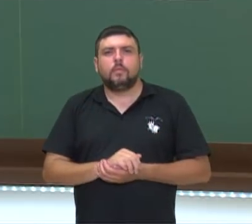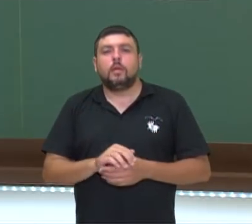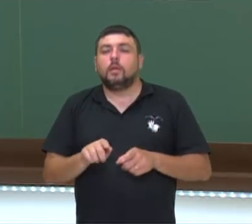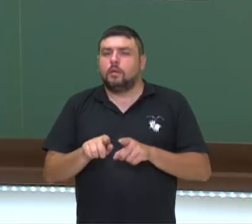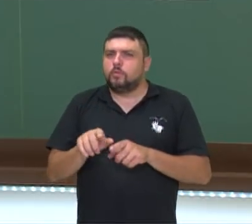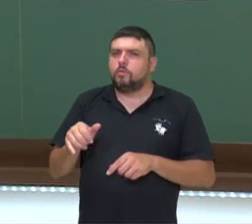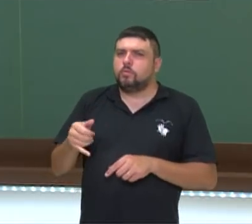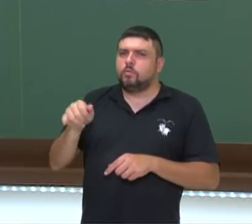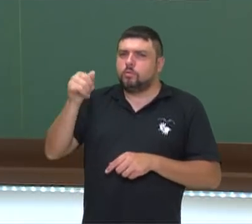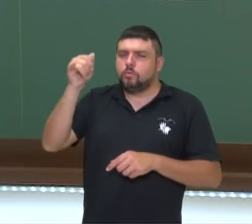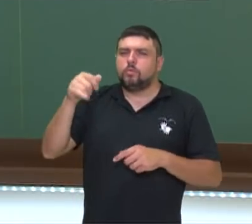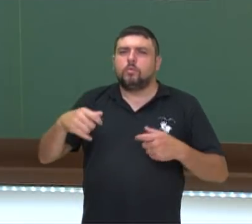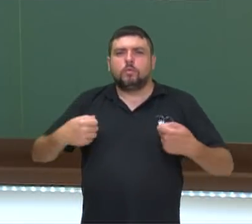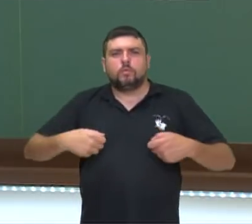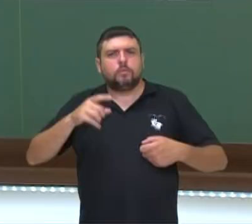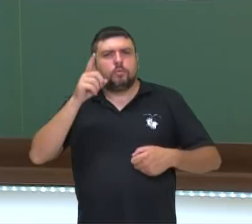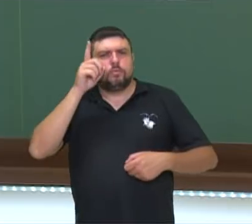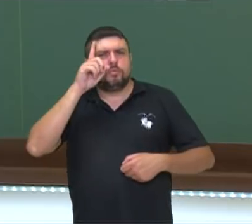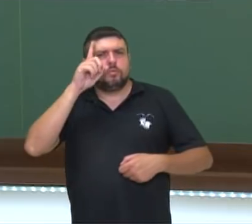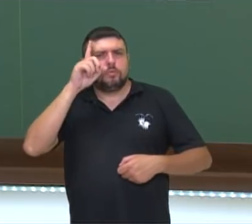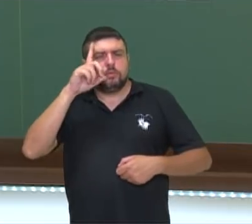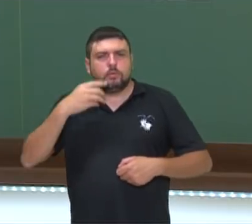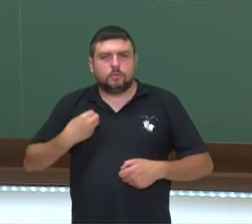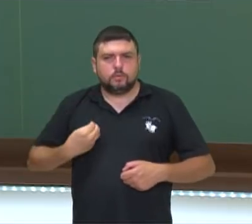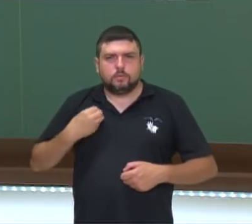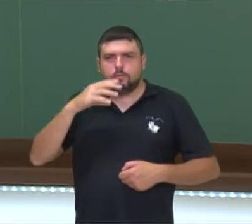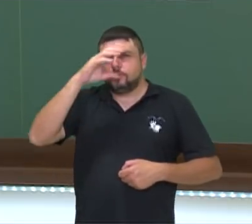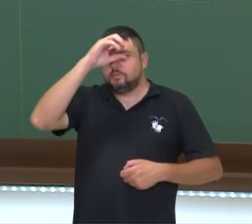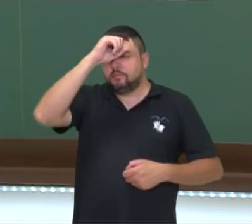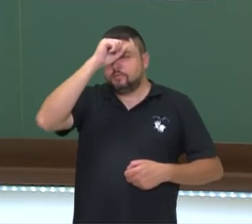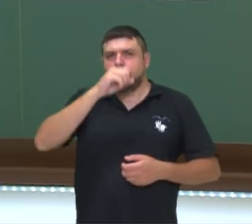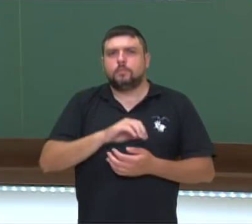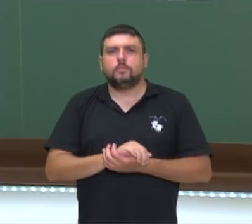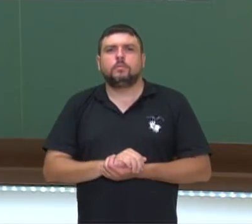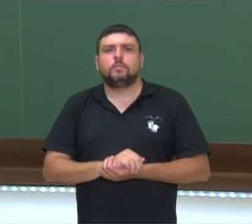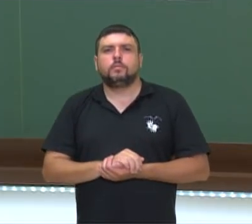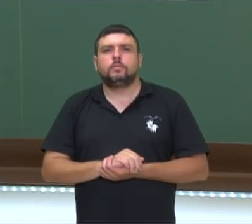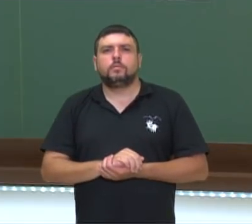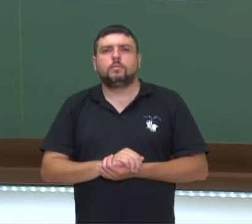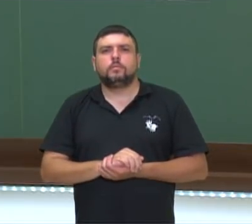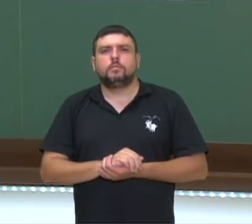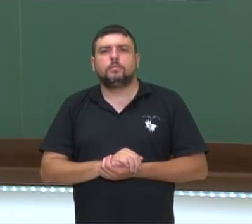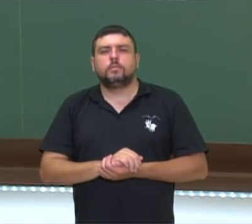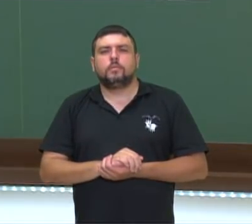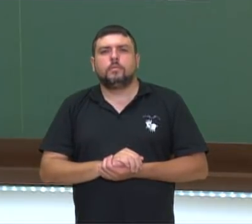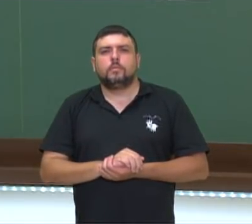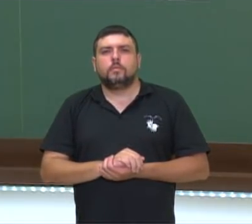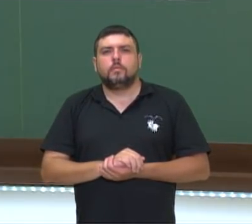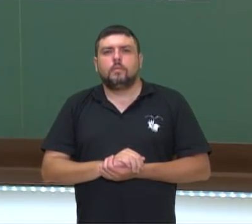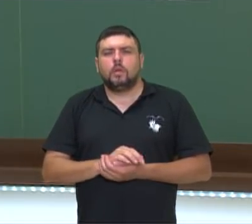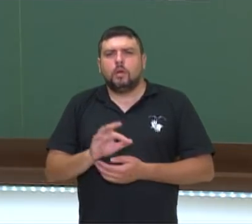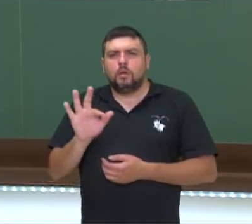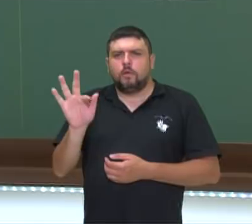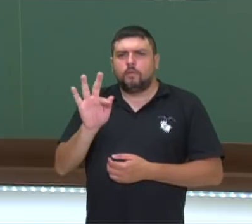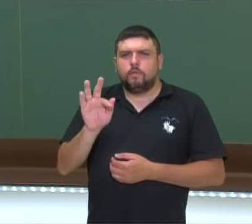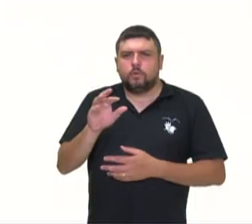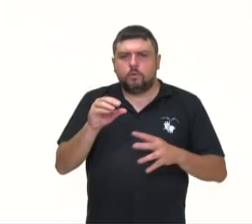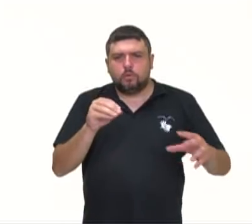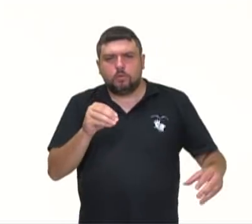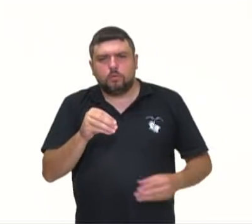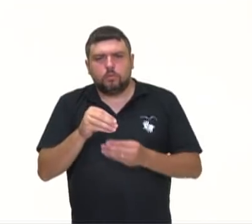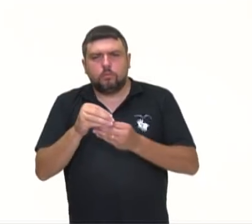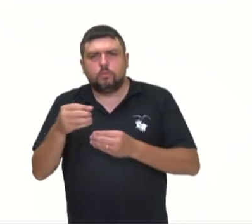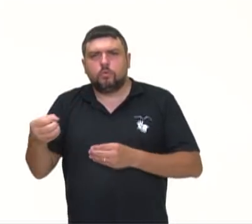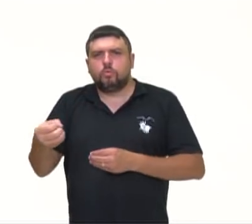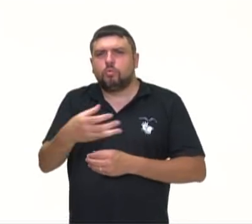que a gente precisa ter no nosso dia a dia, aprender. Fator de atualização. O que significa o fator de atualização? É